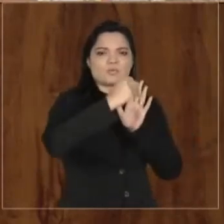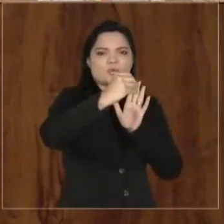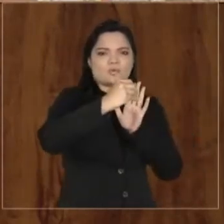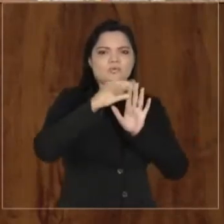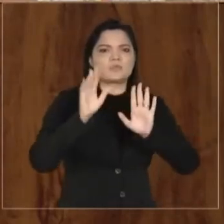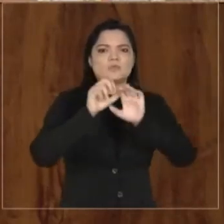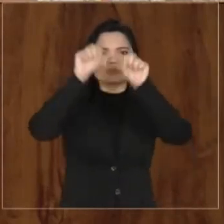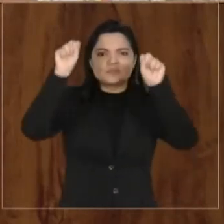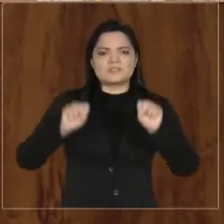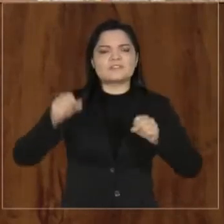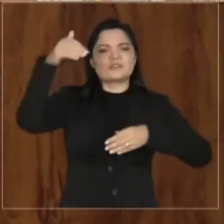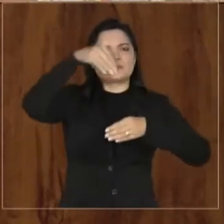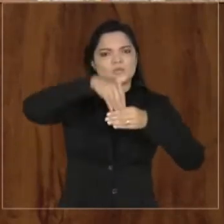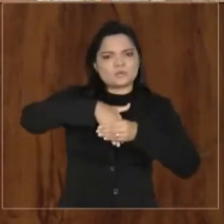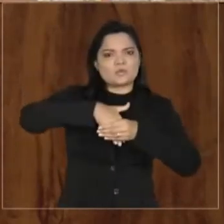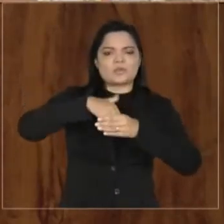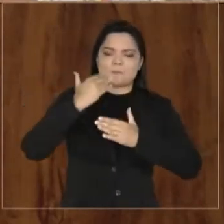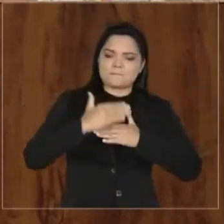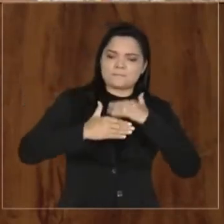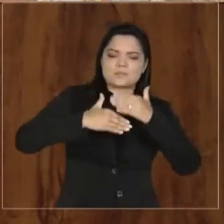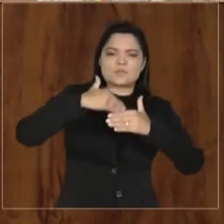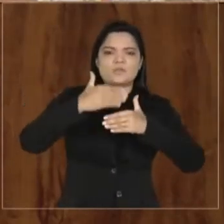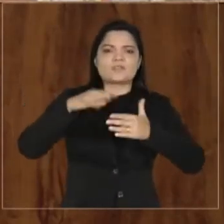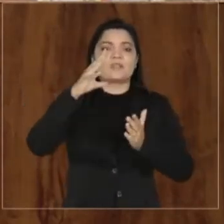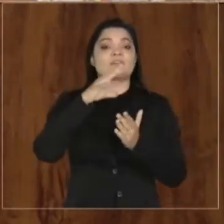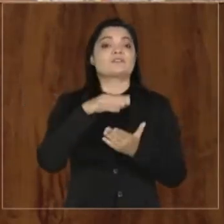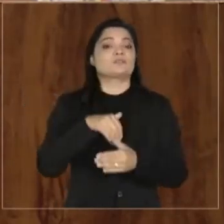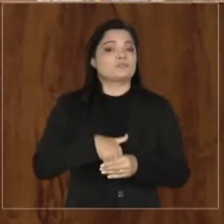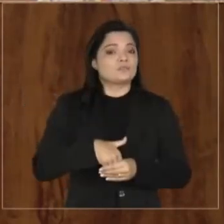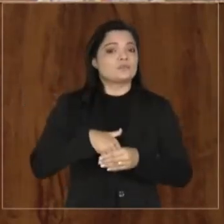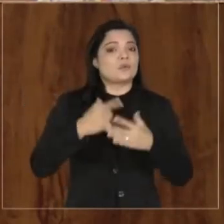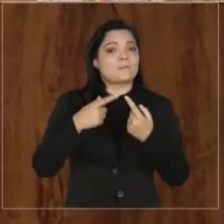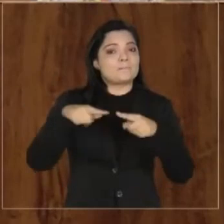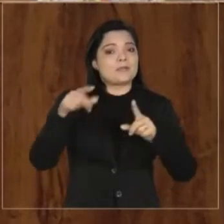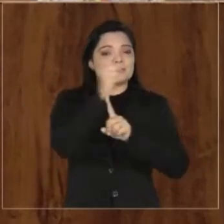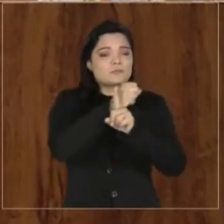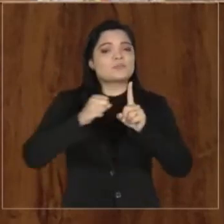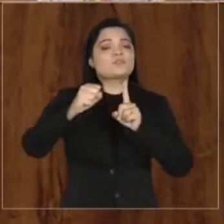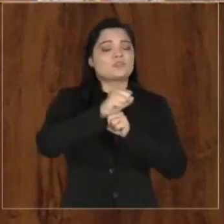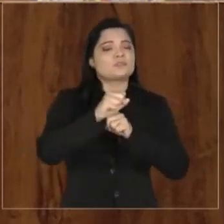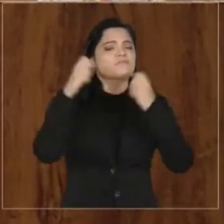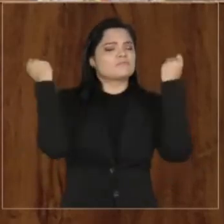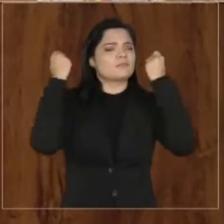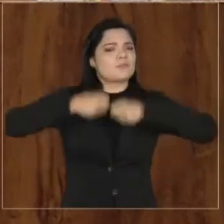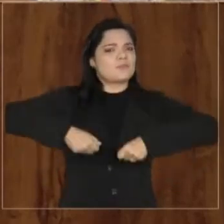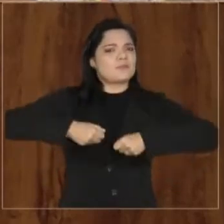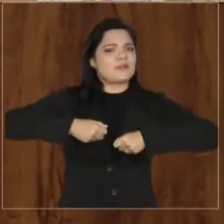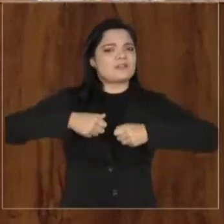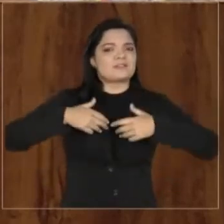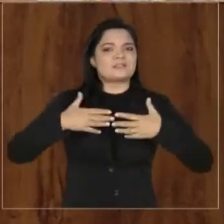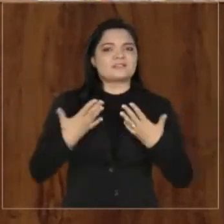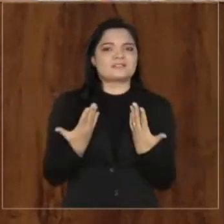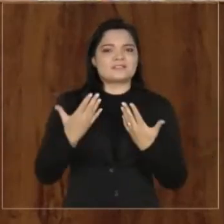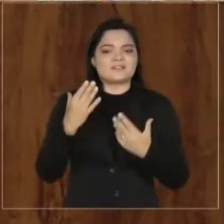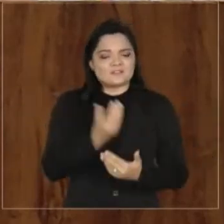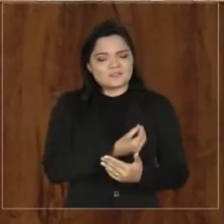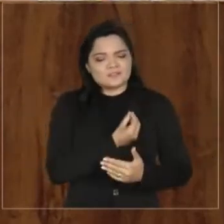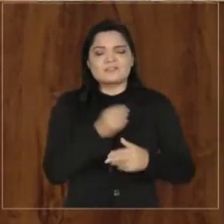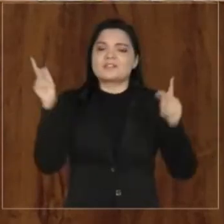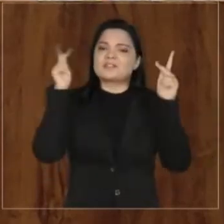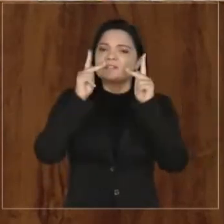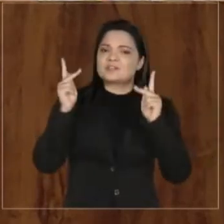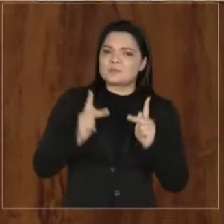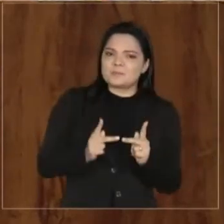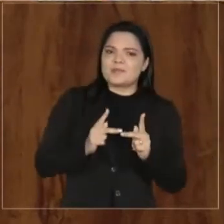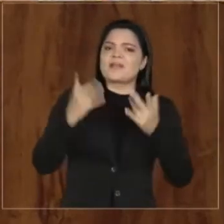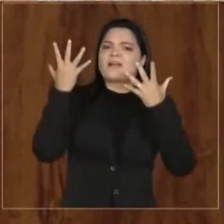os sistemas eleitorais, o processo eleitoral, mas principalmente de uma sociedade que é capaz de viver em paz,